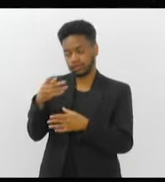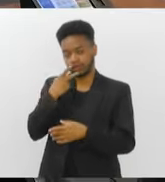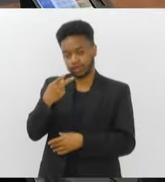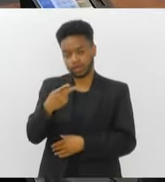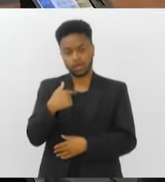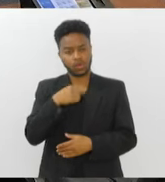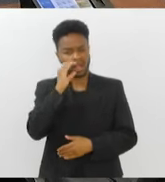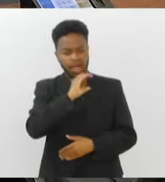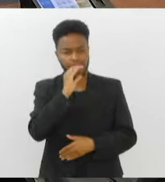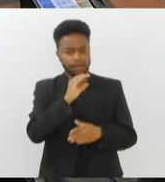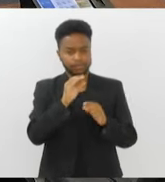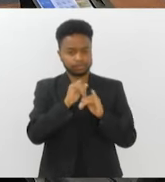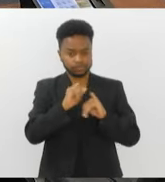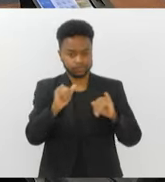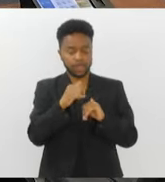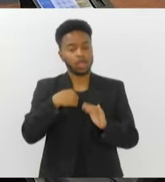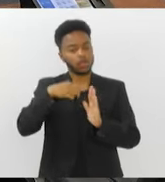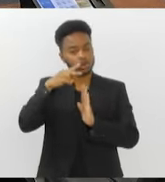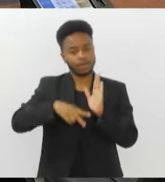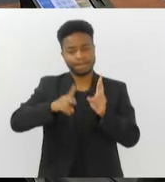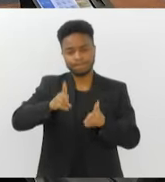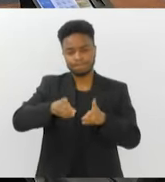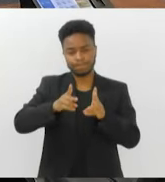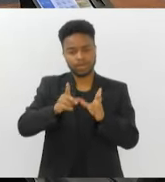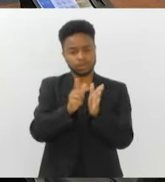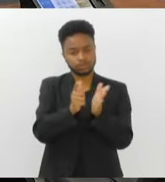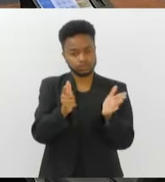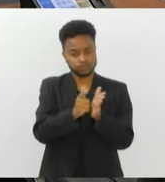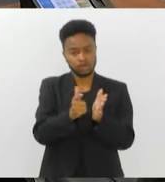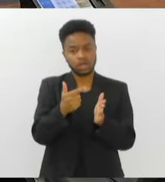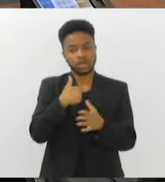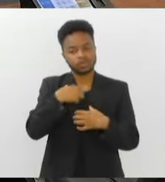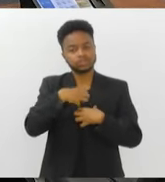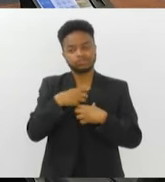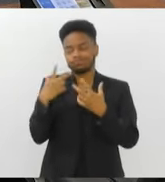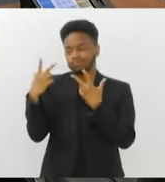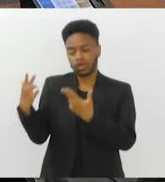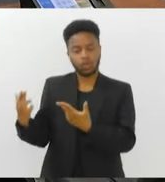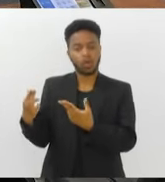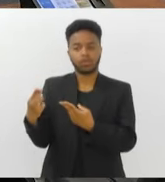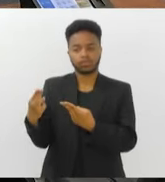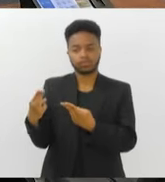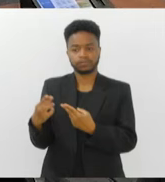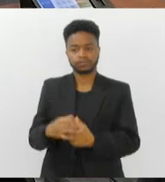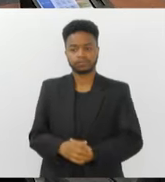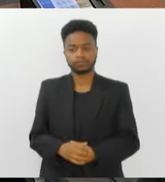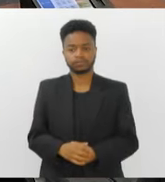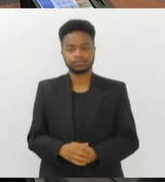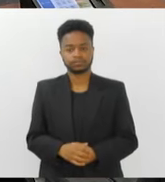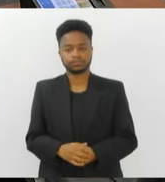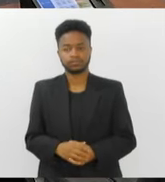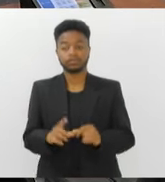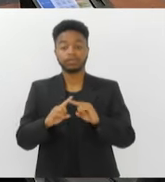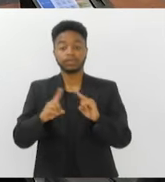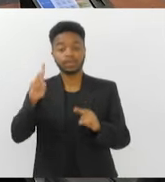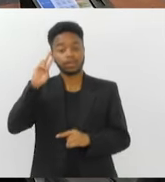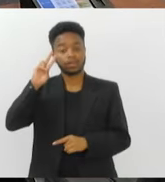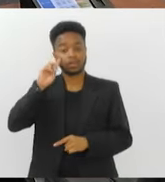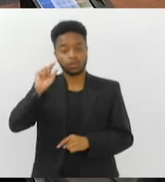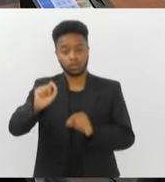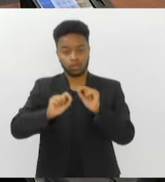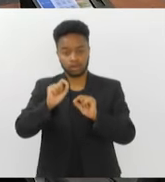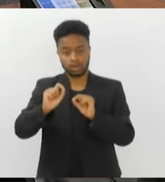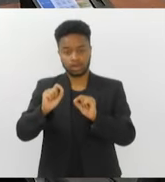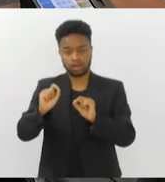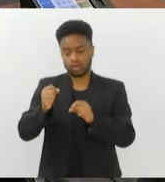Luiz Paulo. Eu li a mesma matéria que Vossa Excelência e fiquei com o mesmo sentimento de Vossa Excelência. Lembrando, ao longo dos